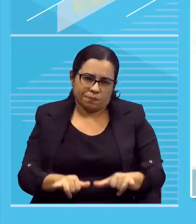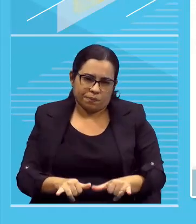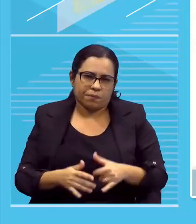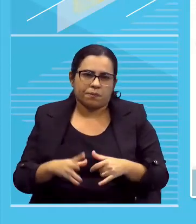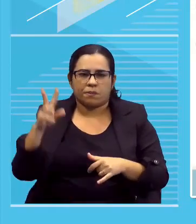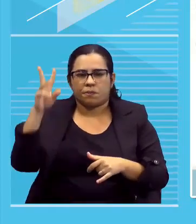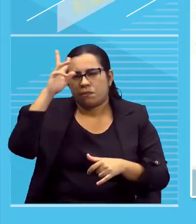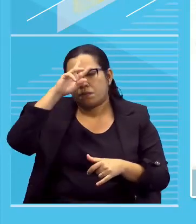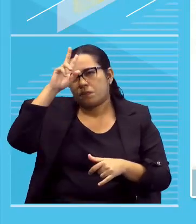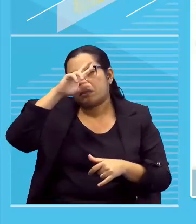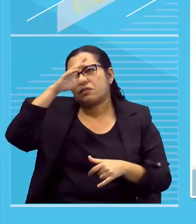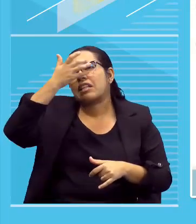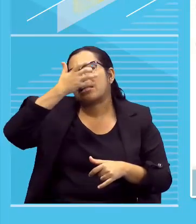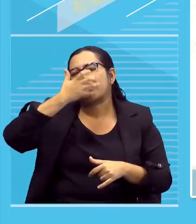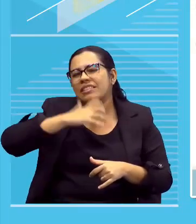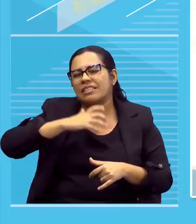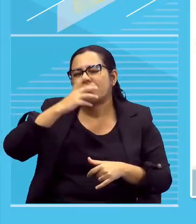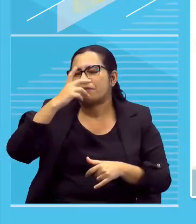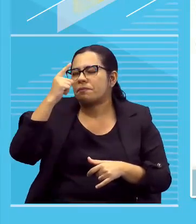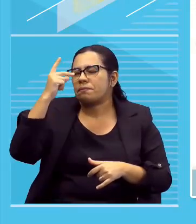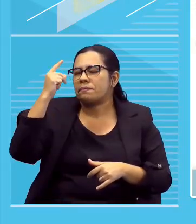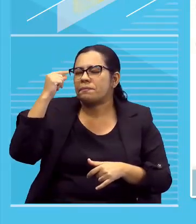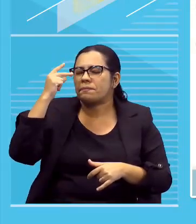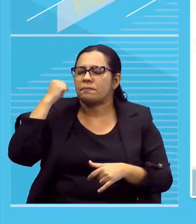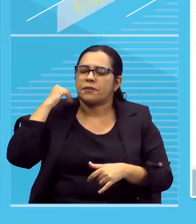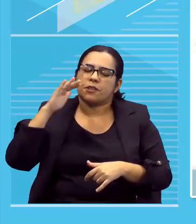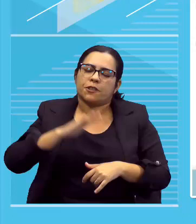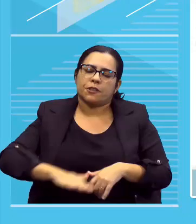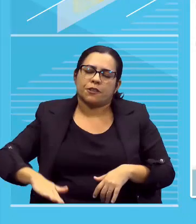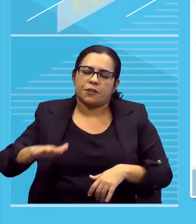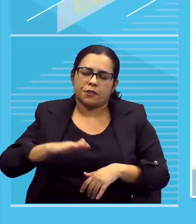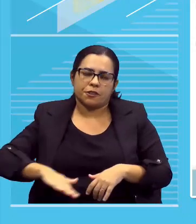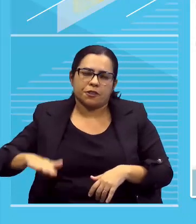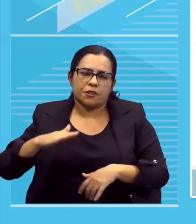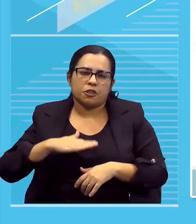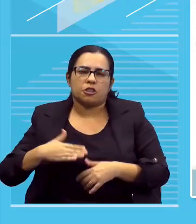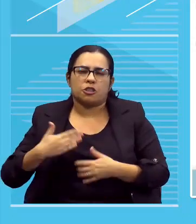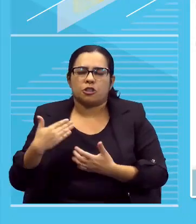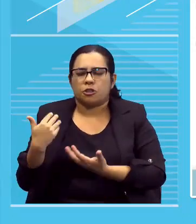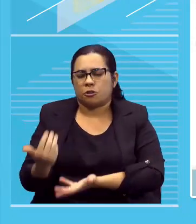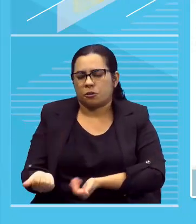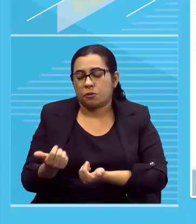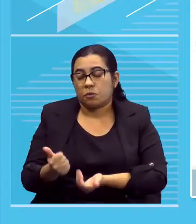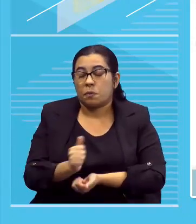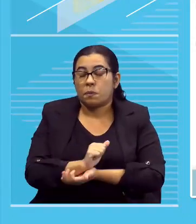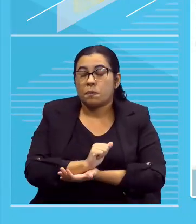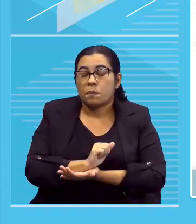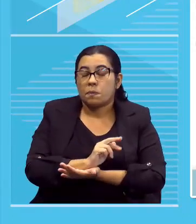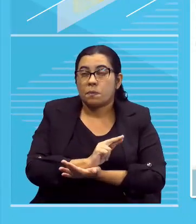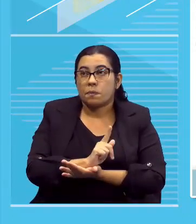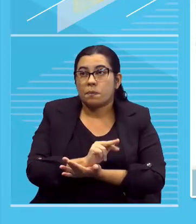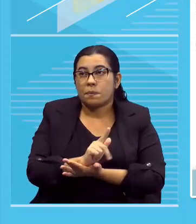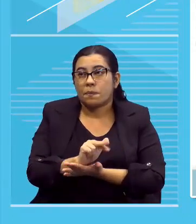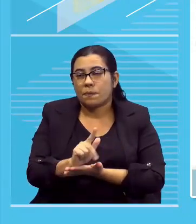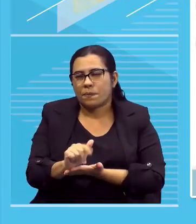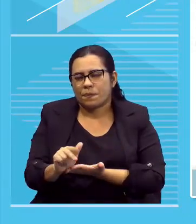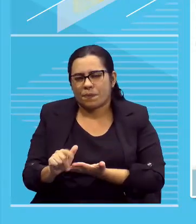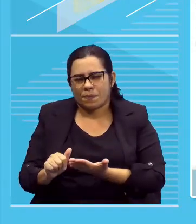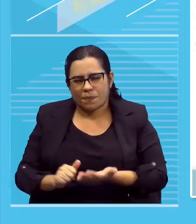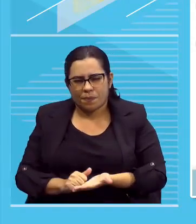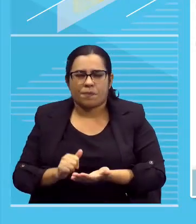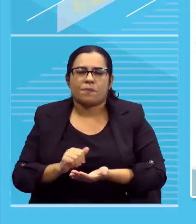eu me lembro das frutas da minha infância e adolescência e as variedades que eram